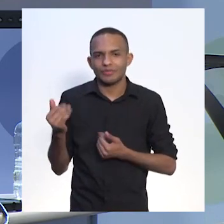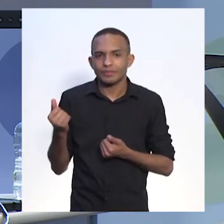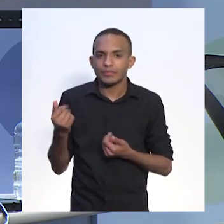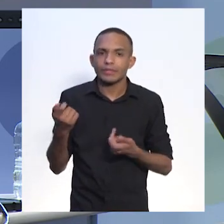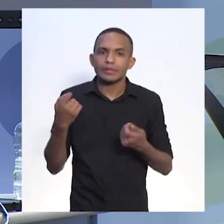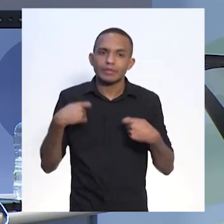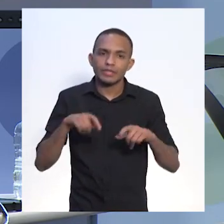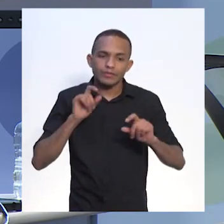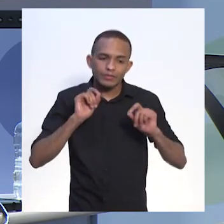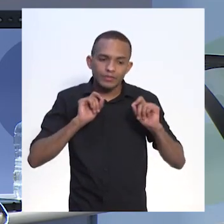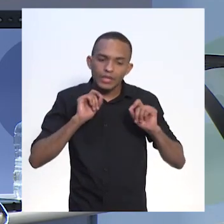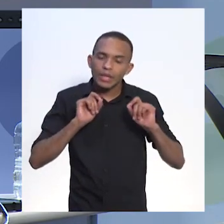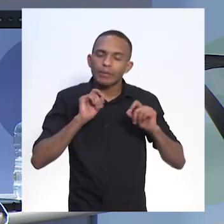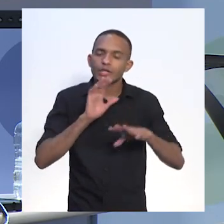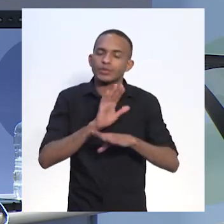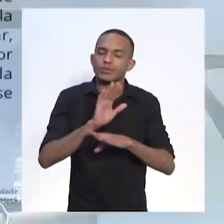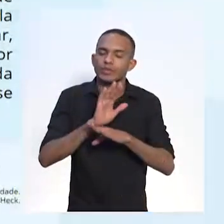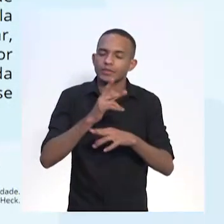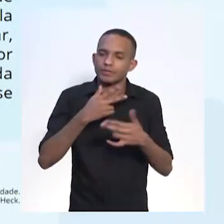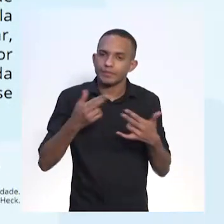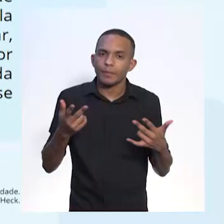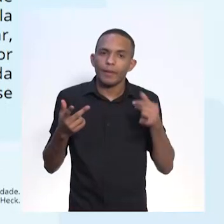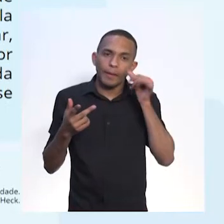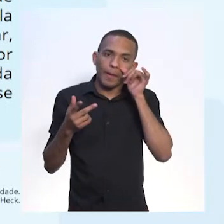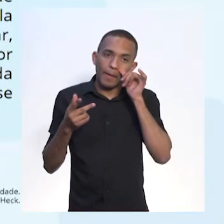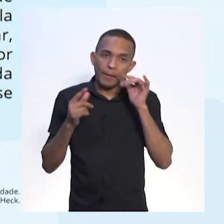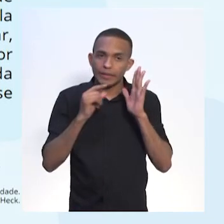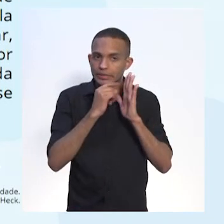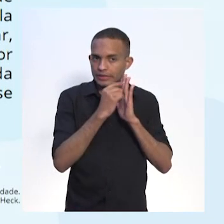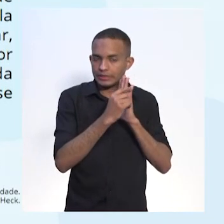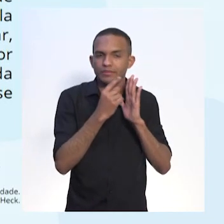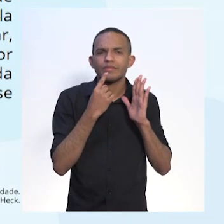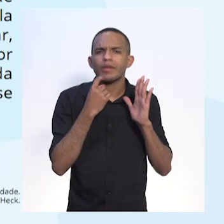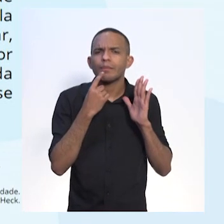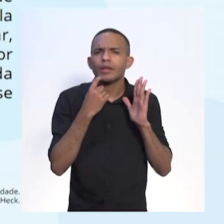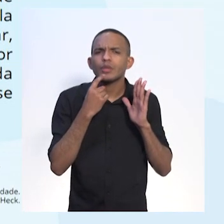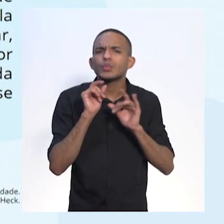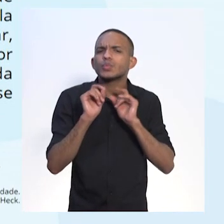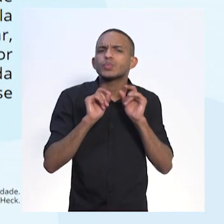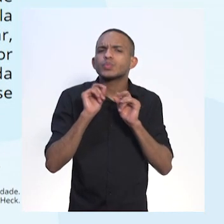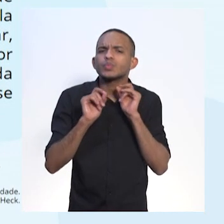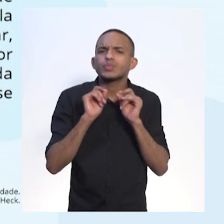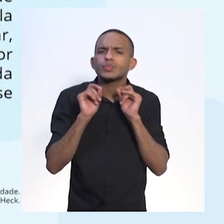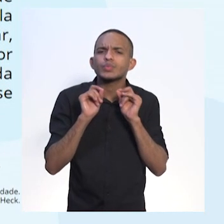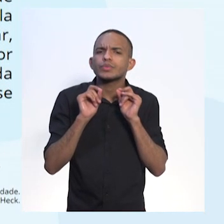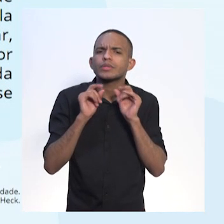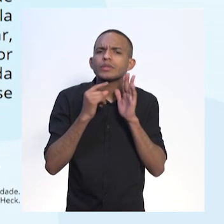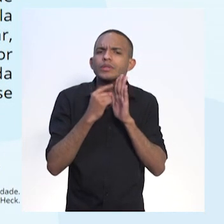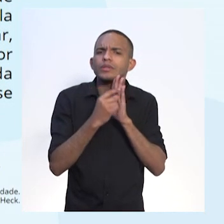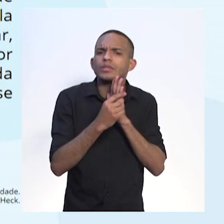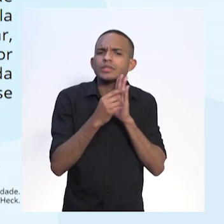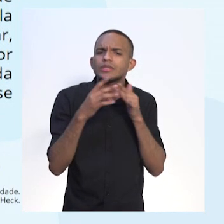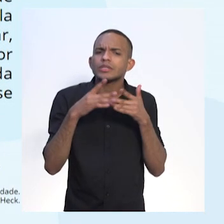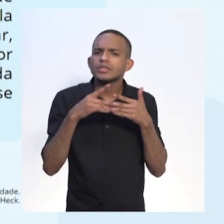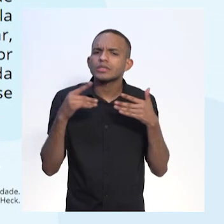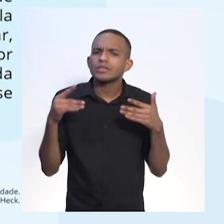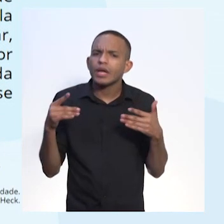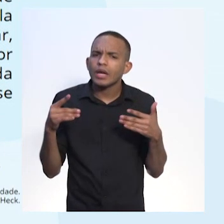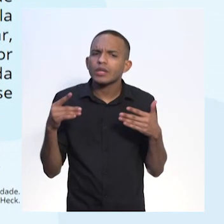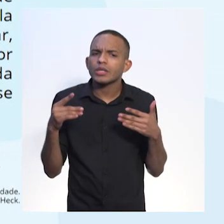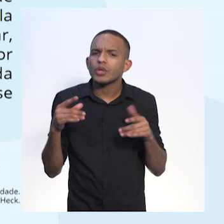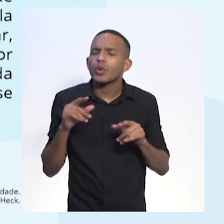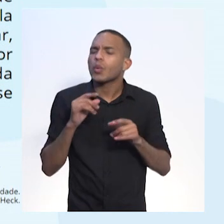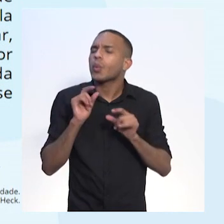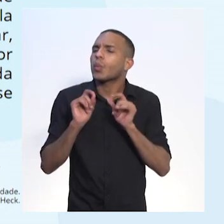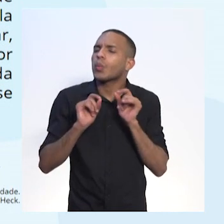das imagens. E aí, nesse trechinho que eu destaquei, tá? O que ele é chamado? Este trecho em destaque na notícia é chamado